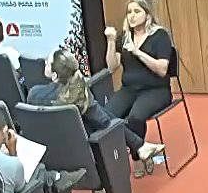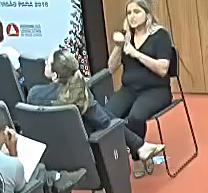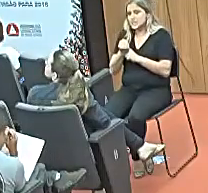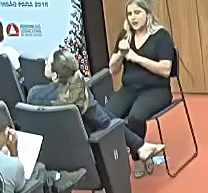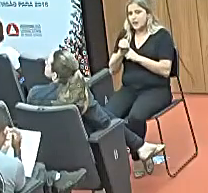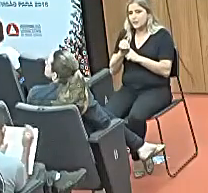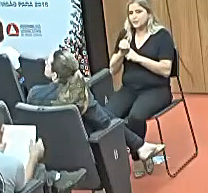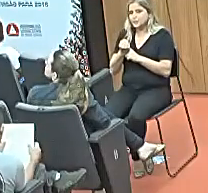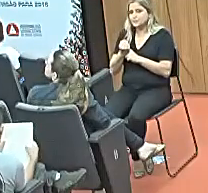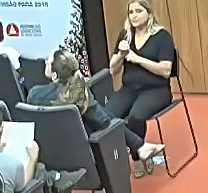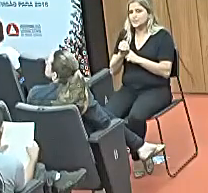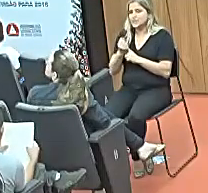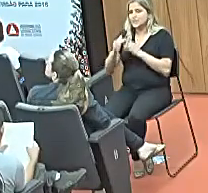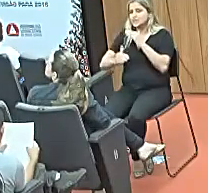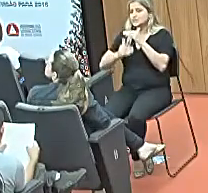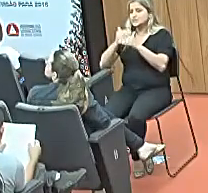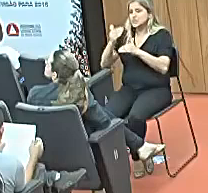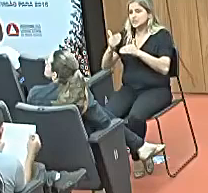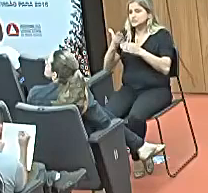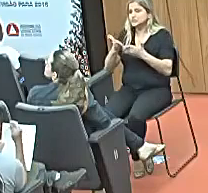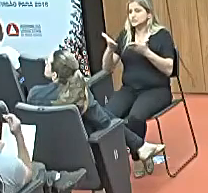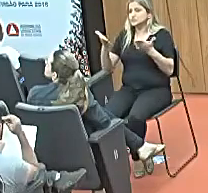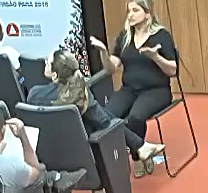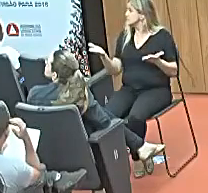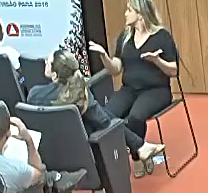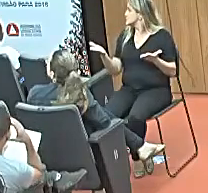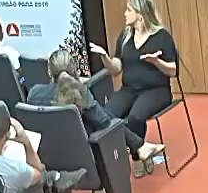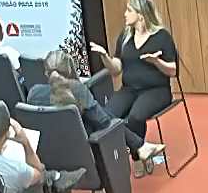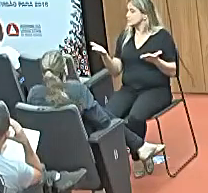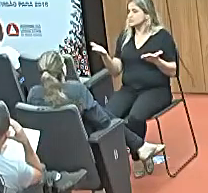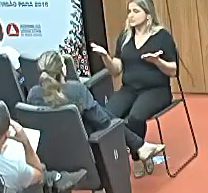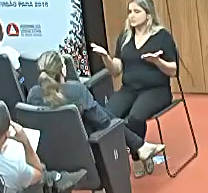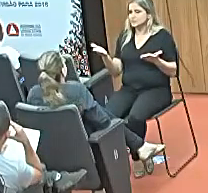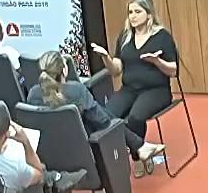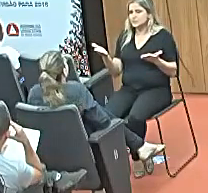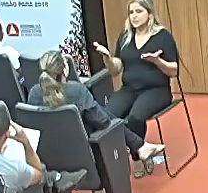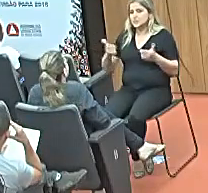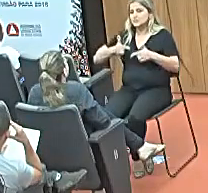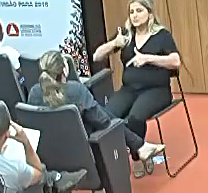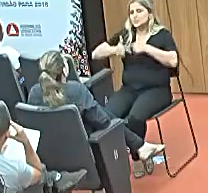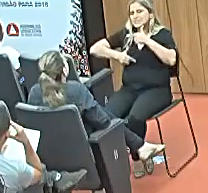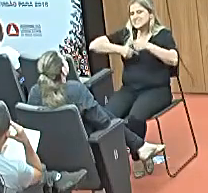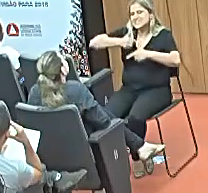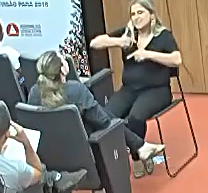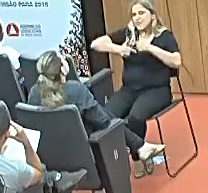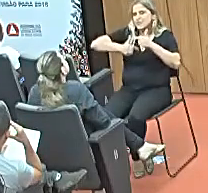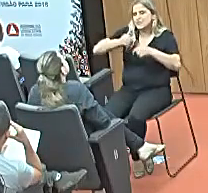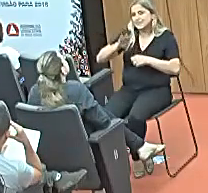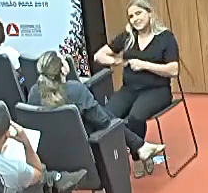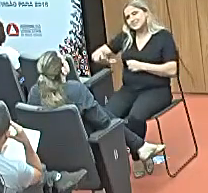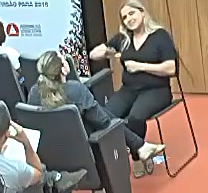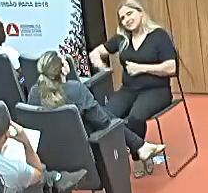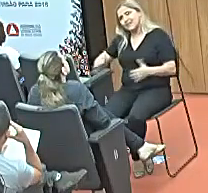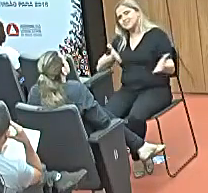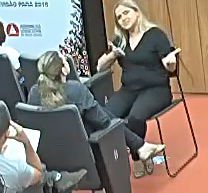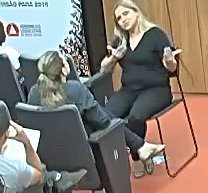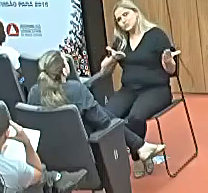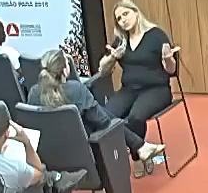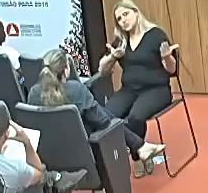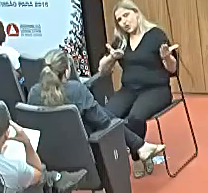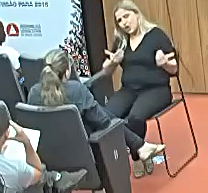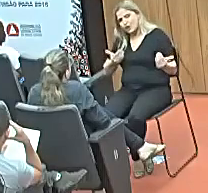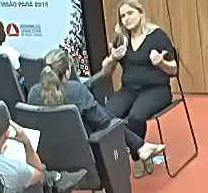e que diante disso pra para o desenvolvimento das crianças da juventude